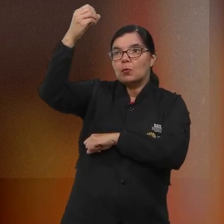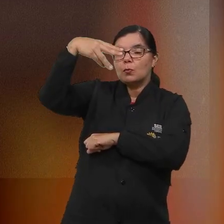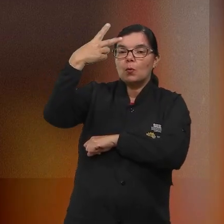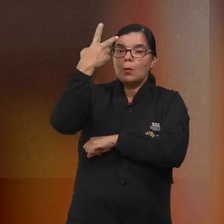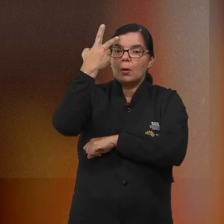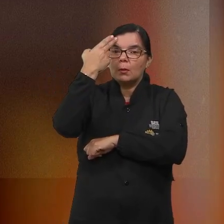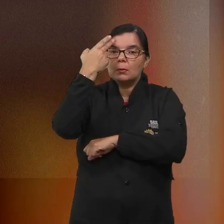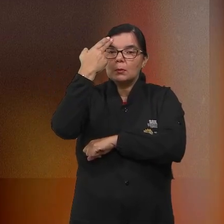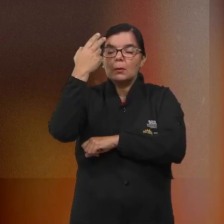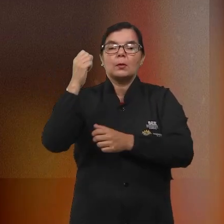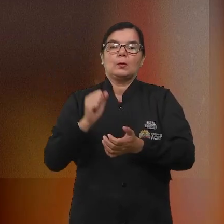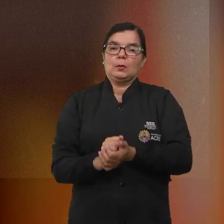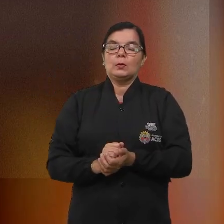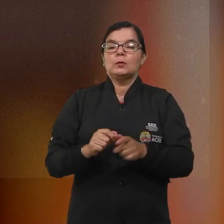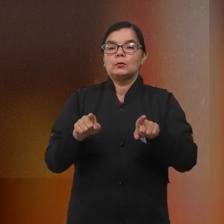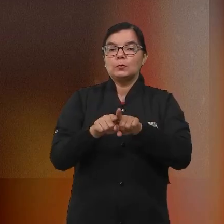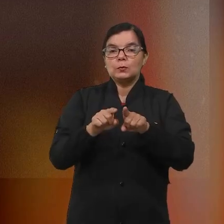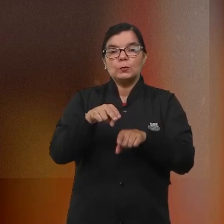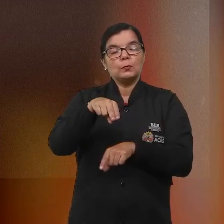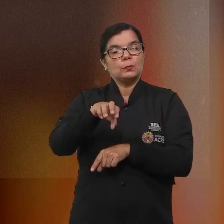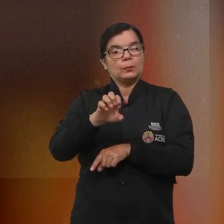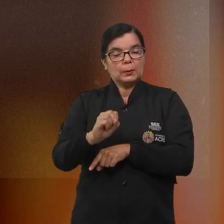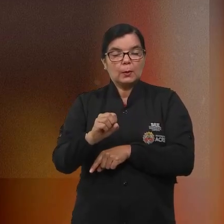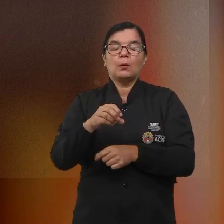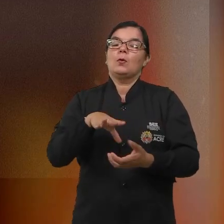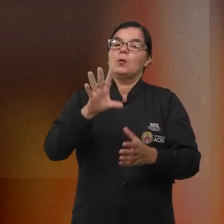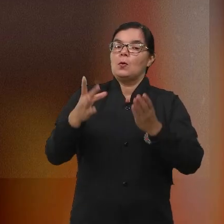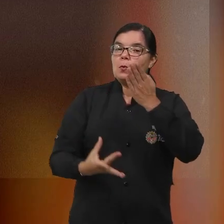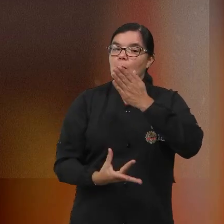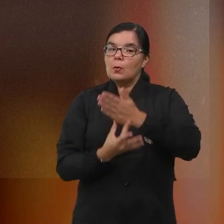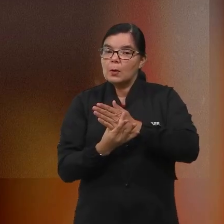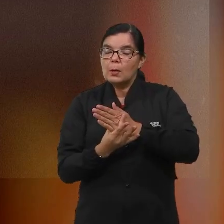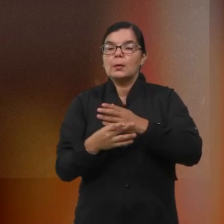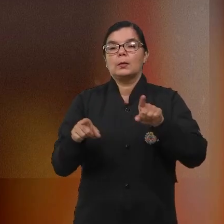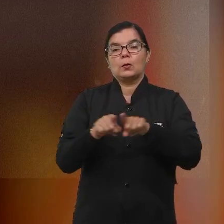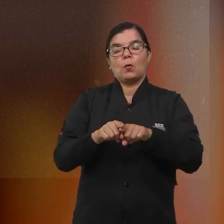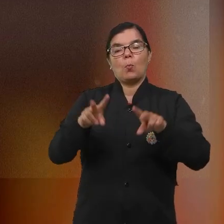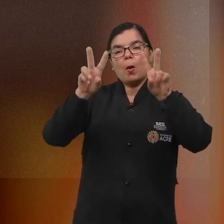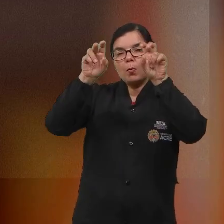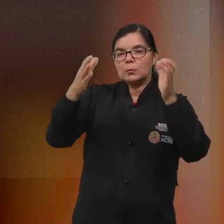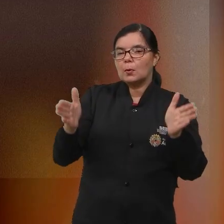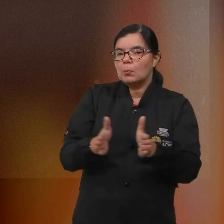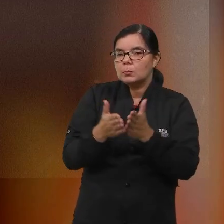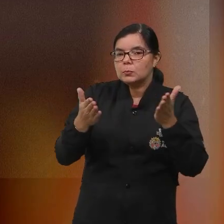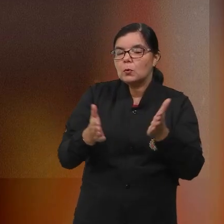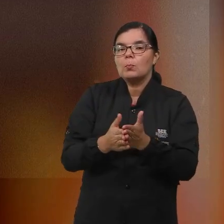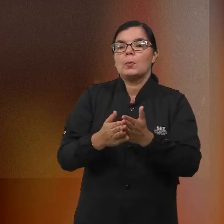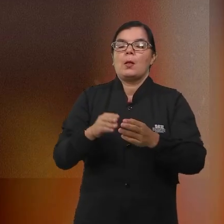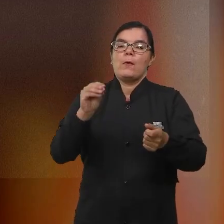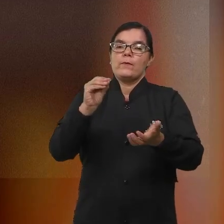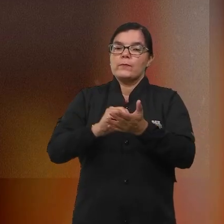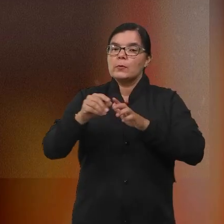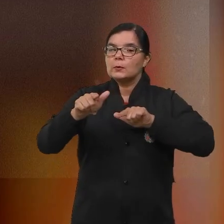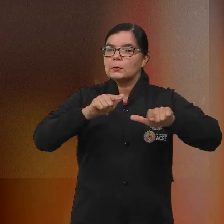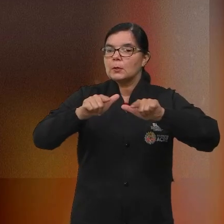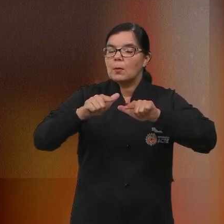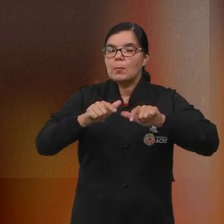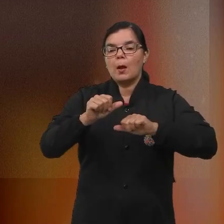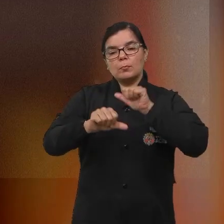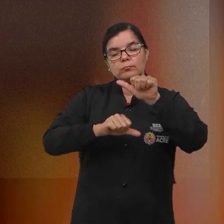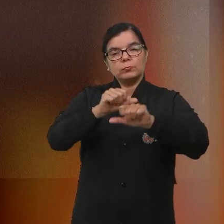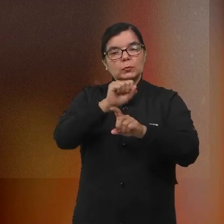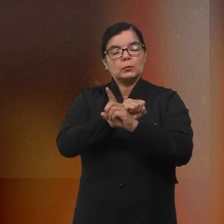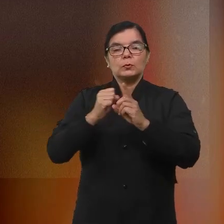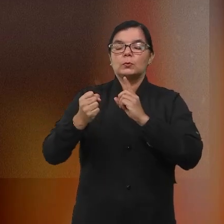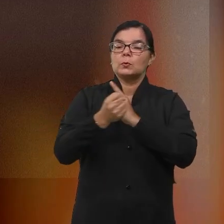já foi naquele movimento do neorrealismo italiano, temas como pobreza, desemprego, reconstrução social. E aí eu